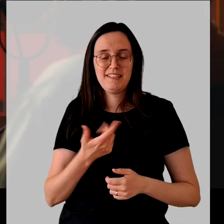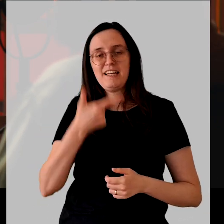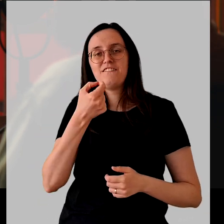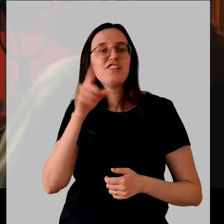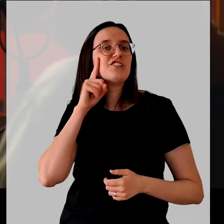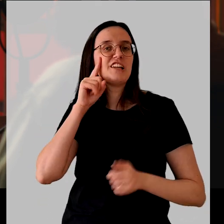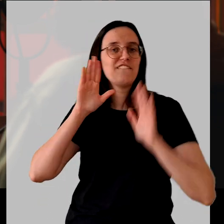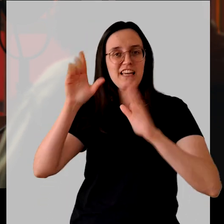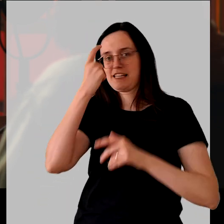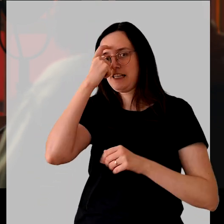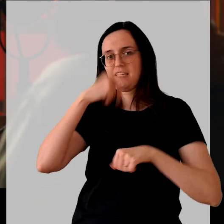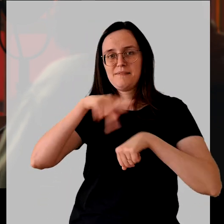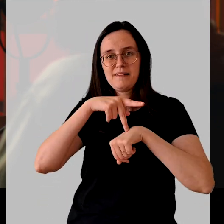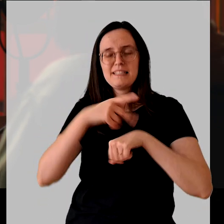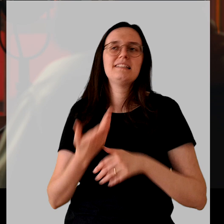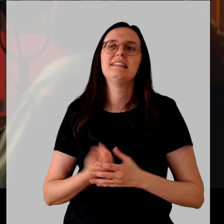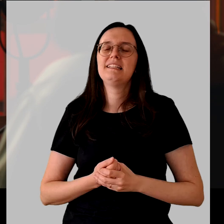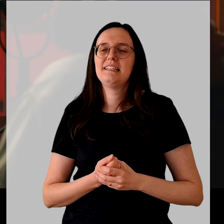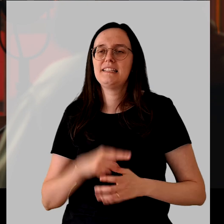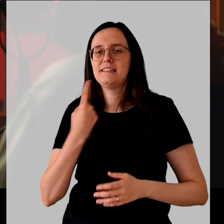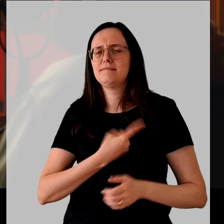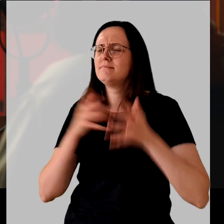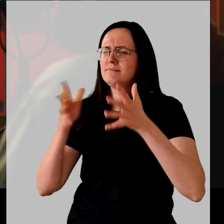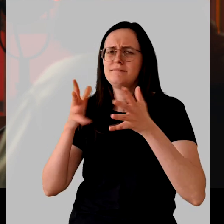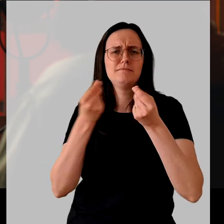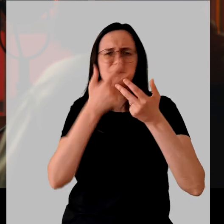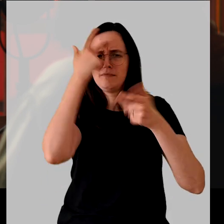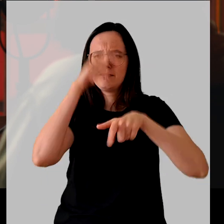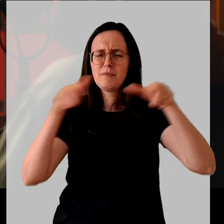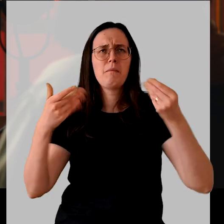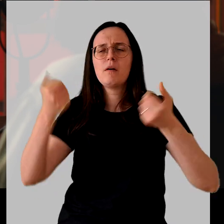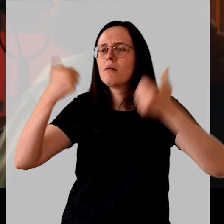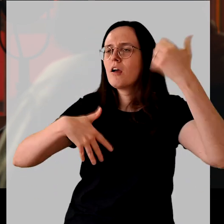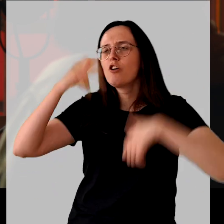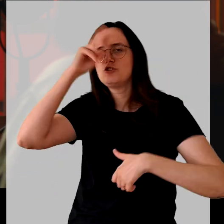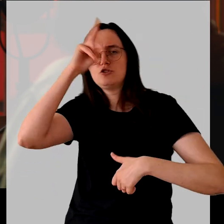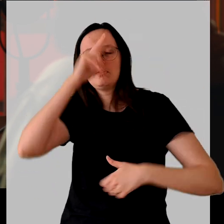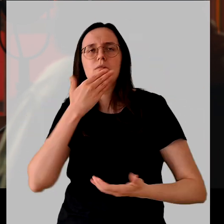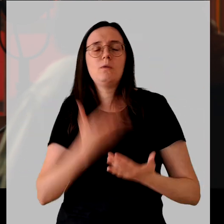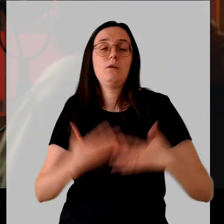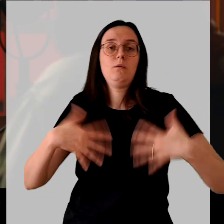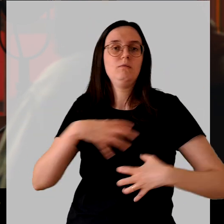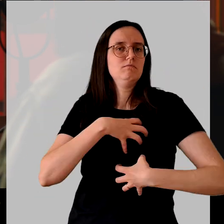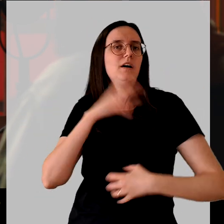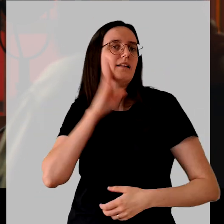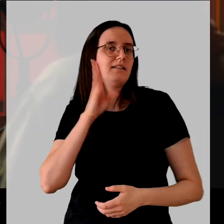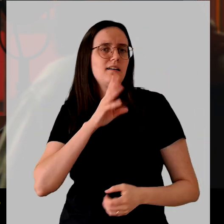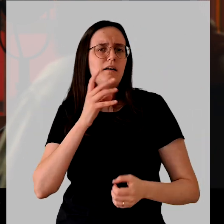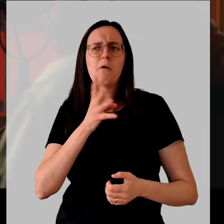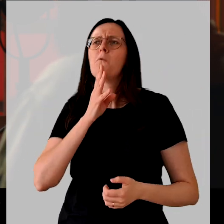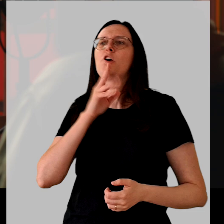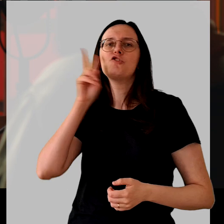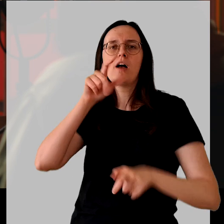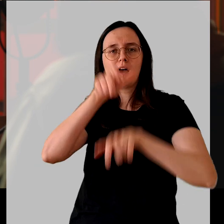Passou 20 dias na Índia. Então, a gente entrevistou várias pessoas, assim, as histórias assim, impactantes. Então, isso que é legal,